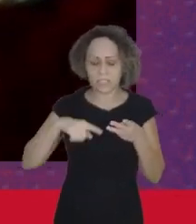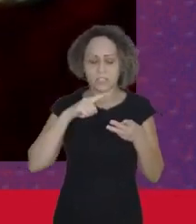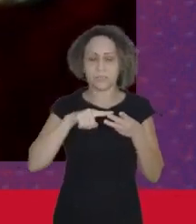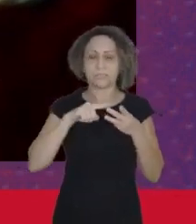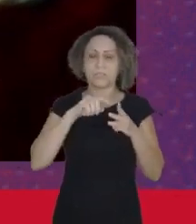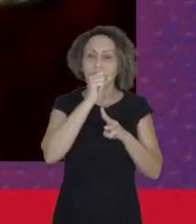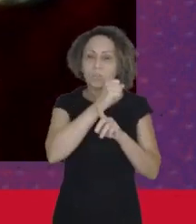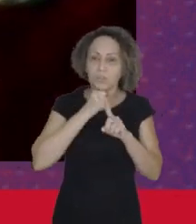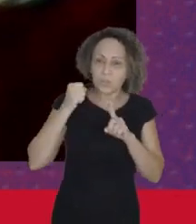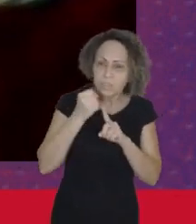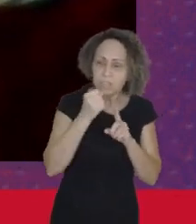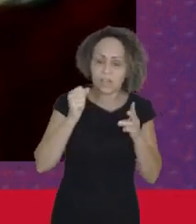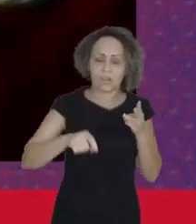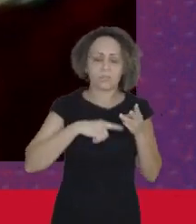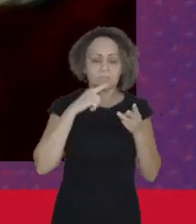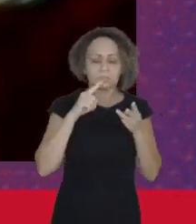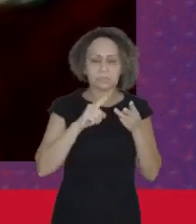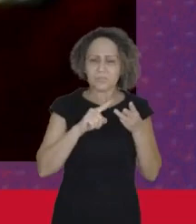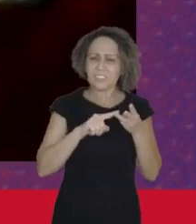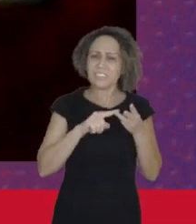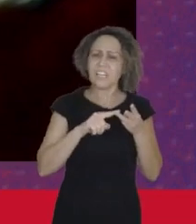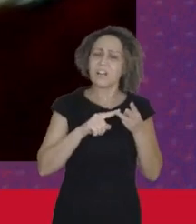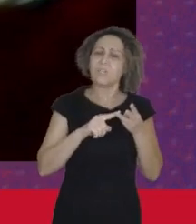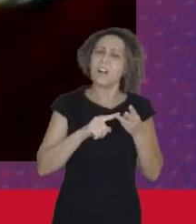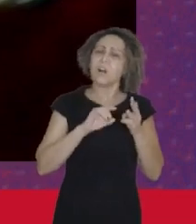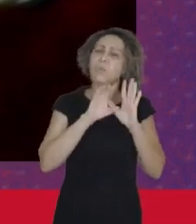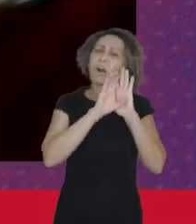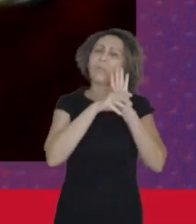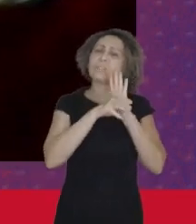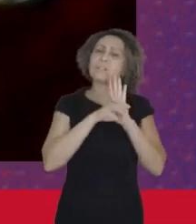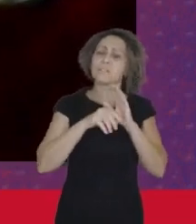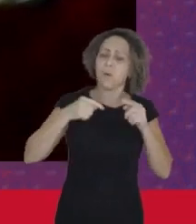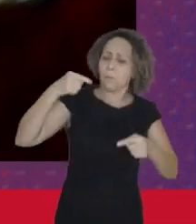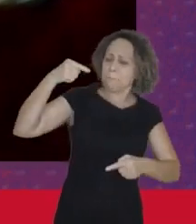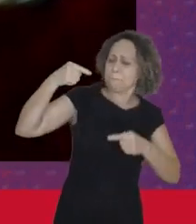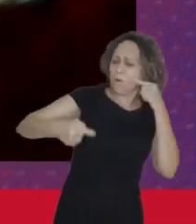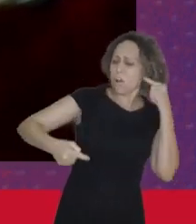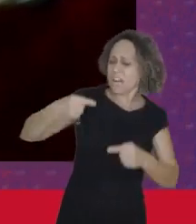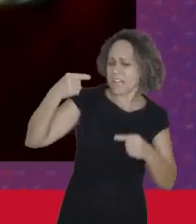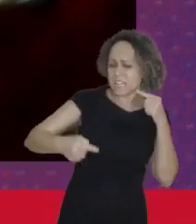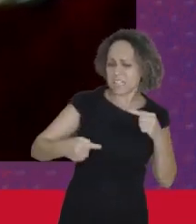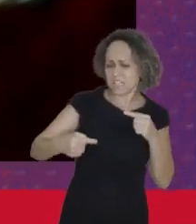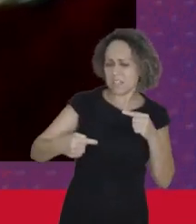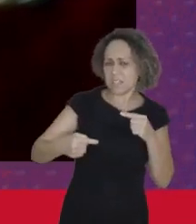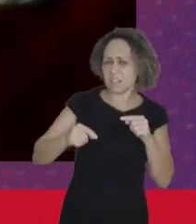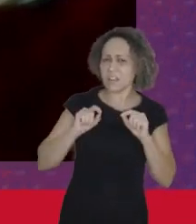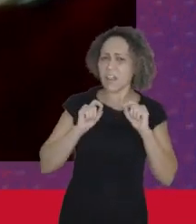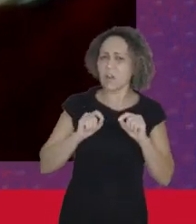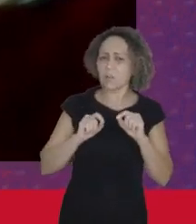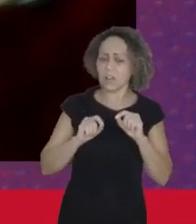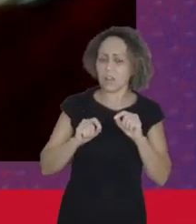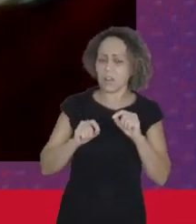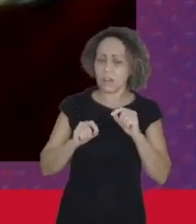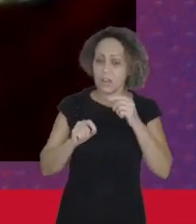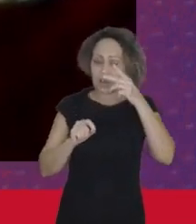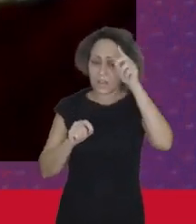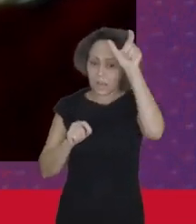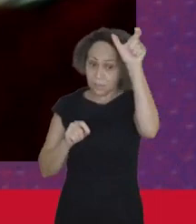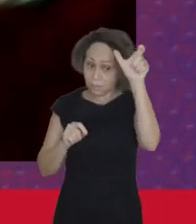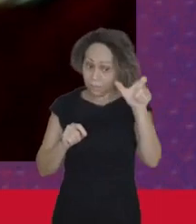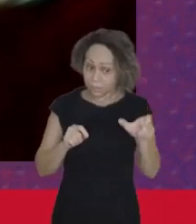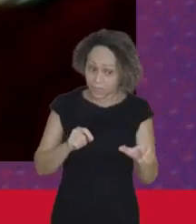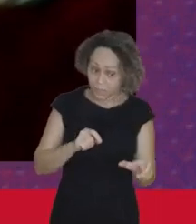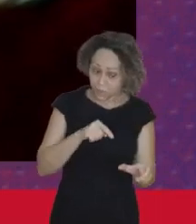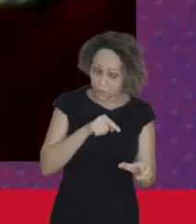da relação do homem com o meio ambiente, há uma relação com o contexto histórico e